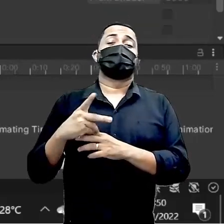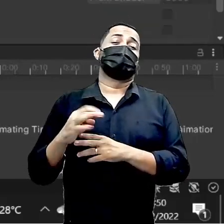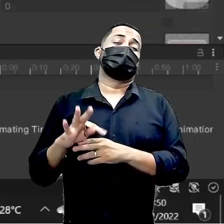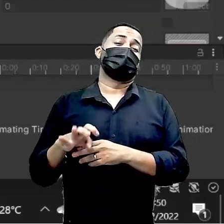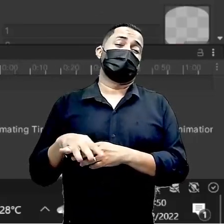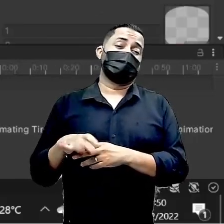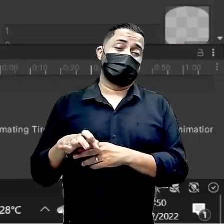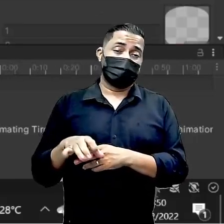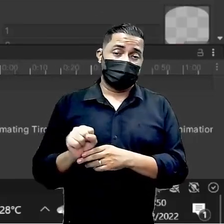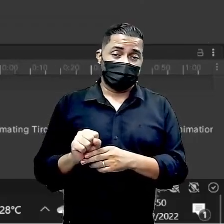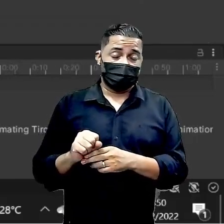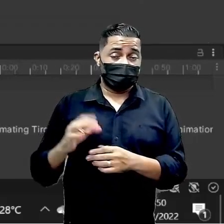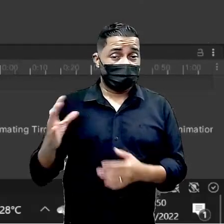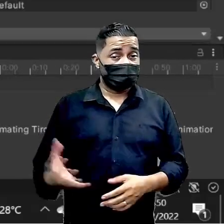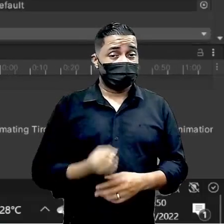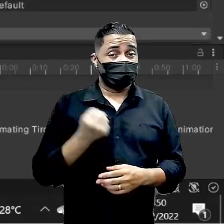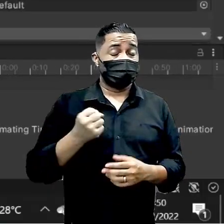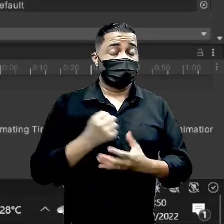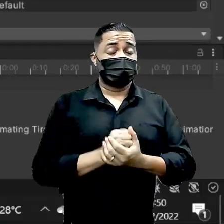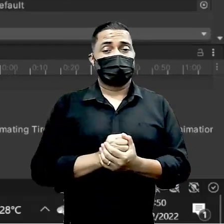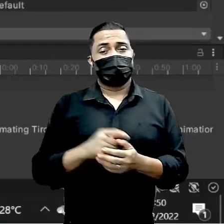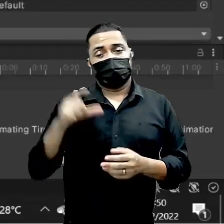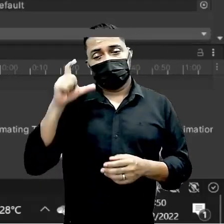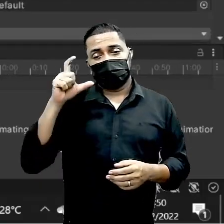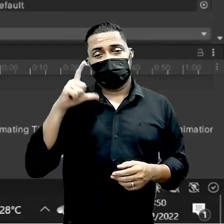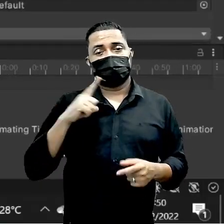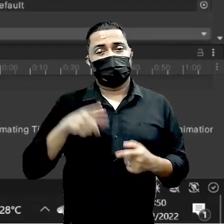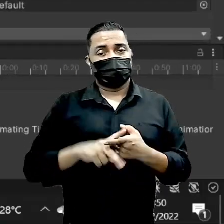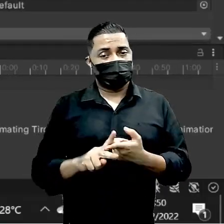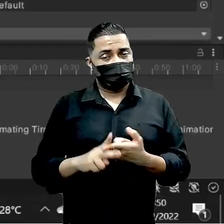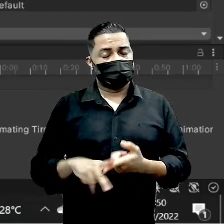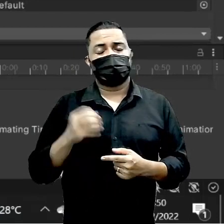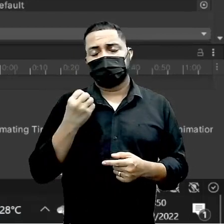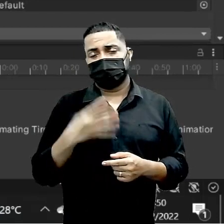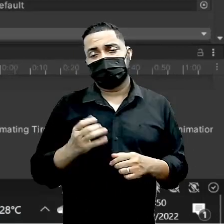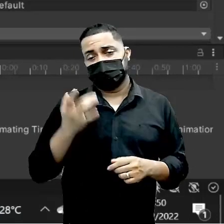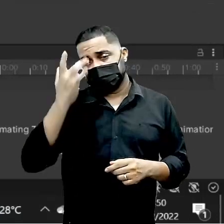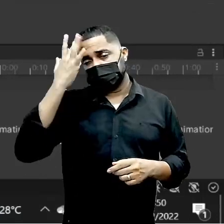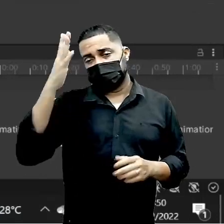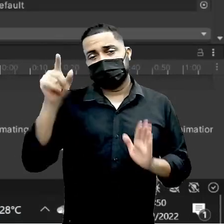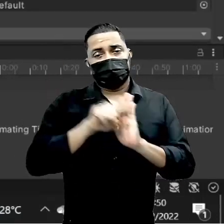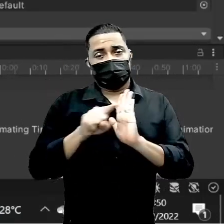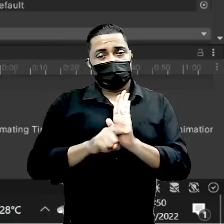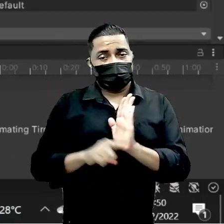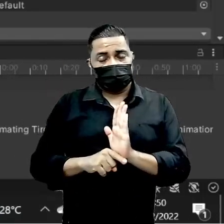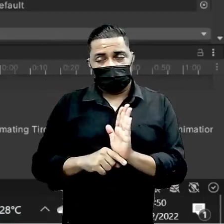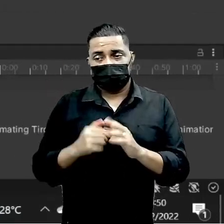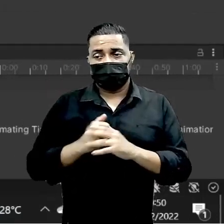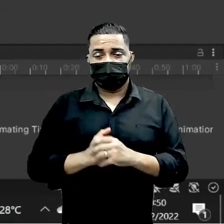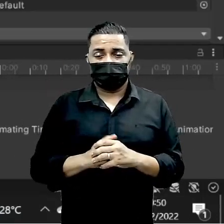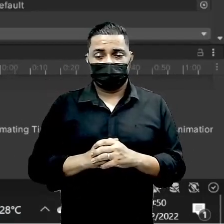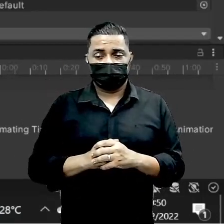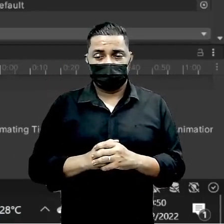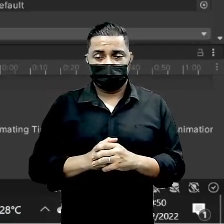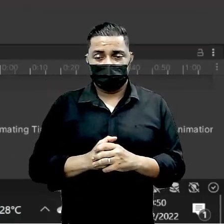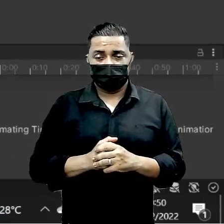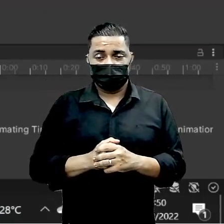salvos nele. Interessante, né? Unity é uma ferramenta muito boa, facilita muito a sua programação.